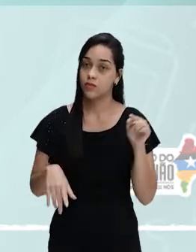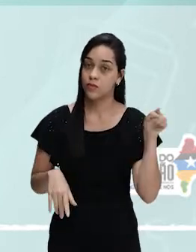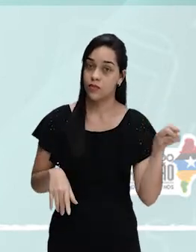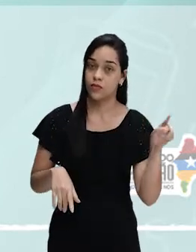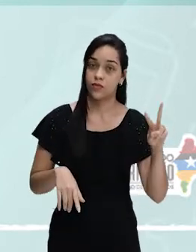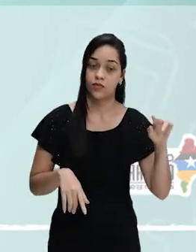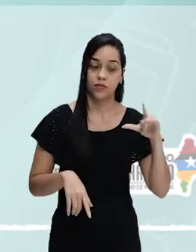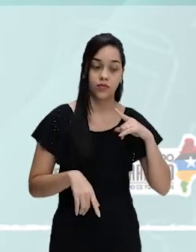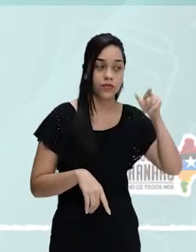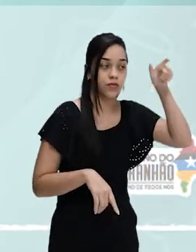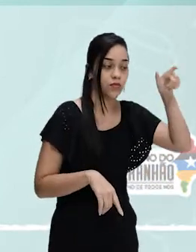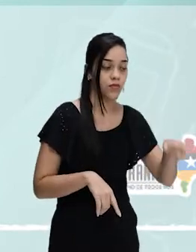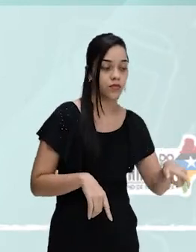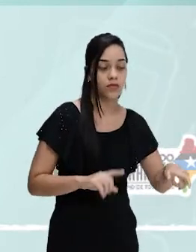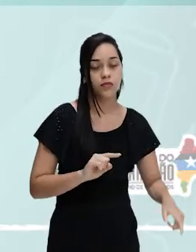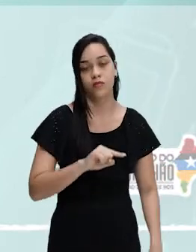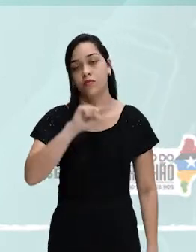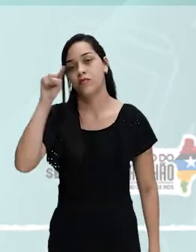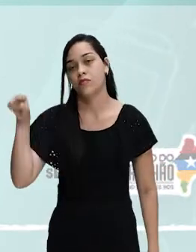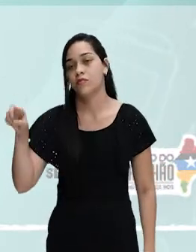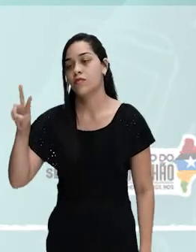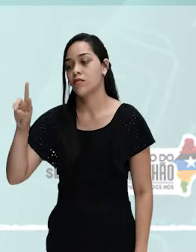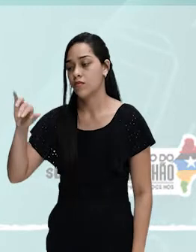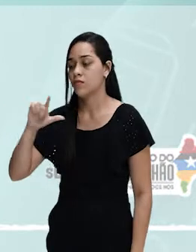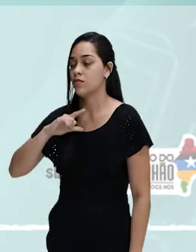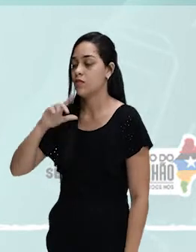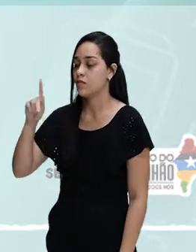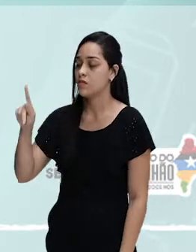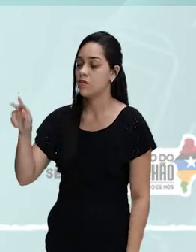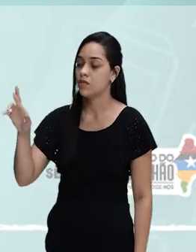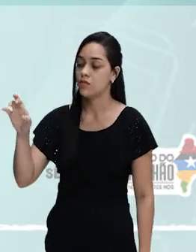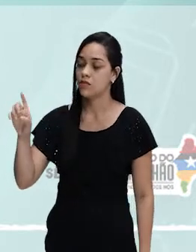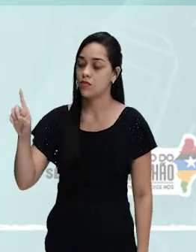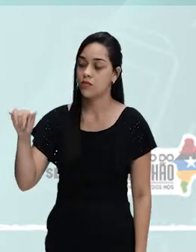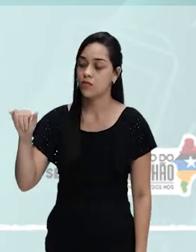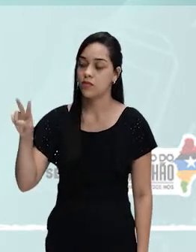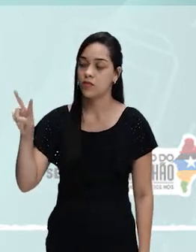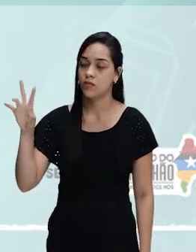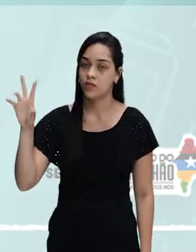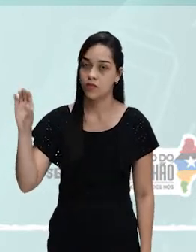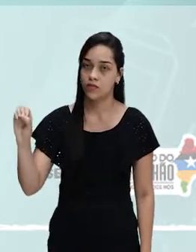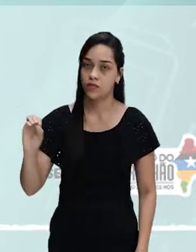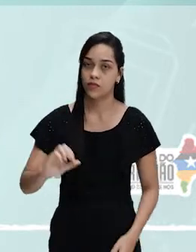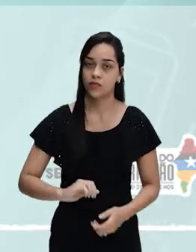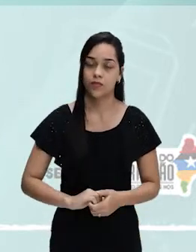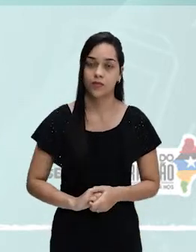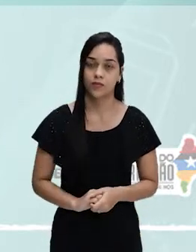ele vai ser o sujeito. Noutra, ele será o predicativo.